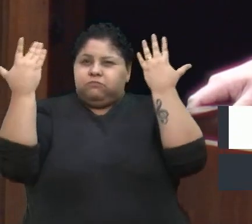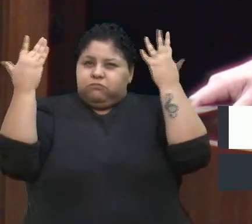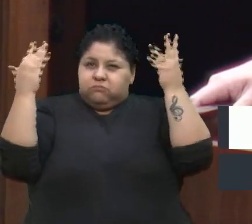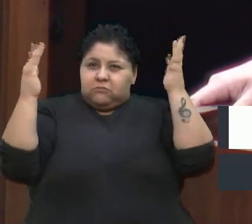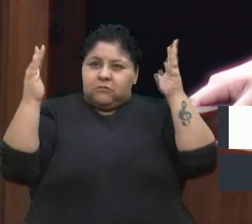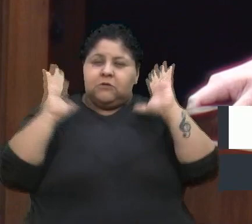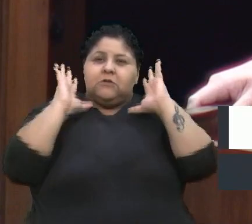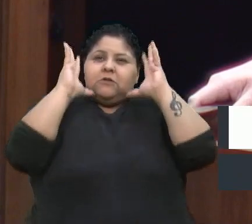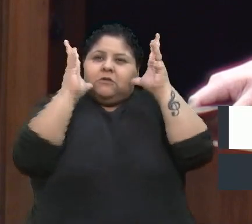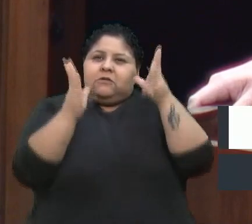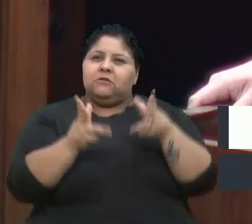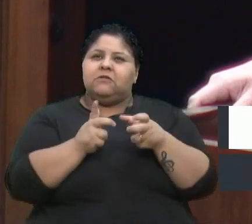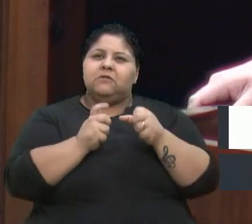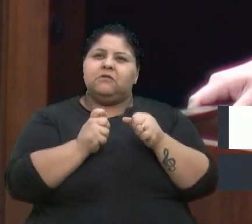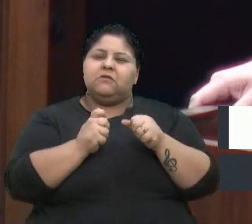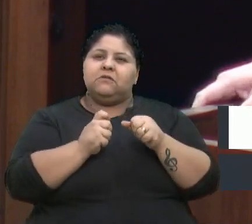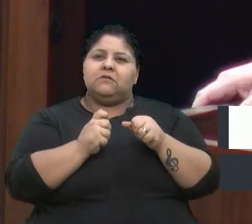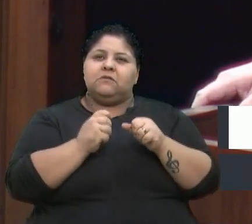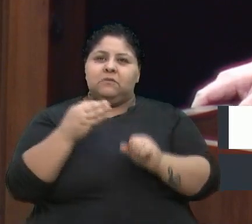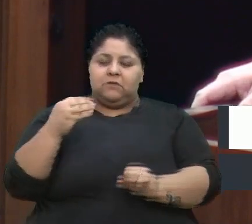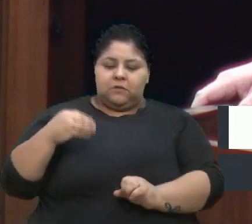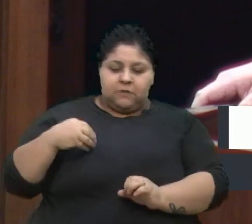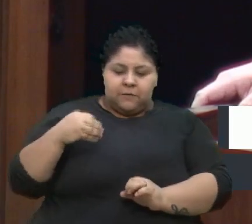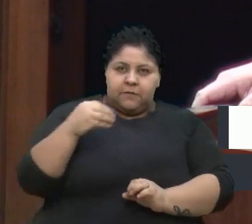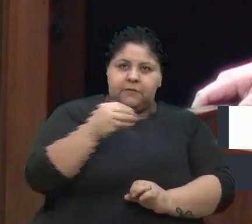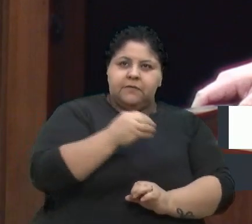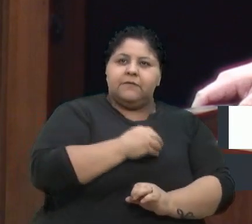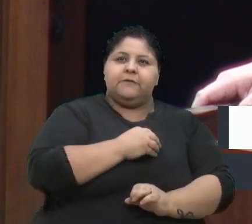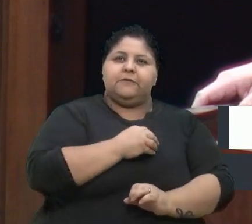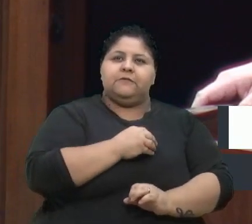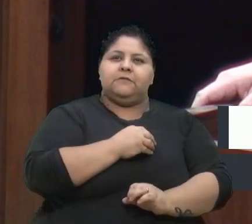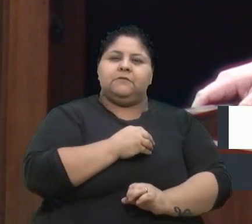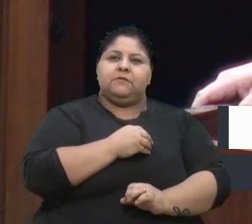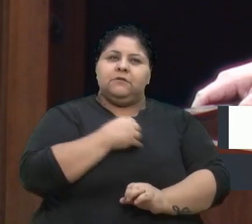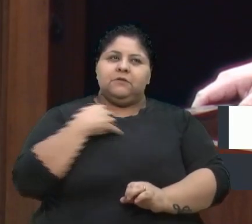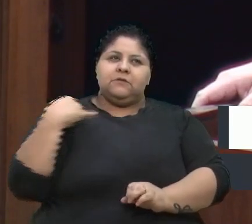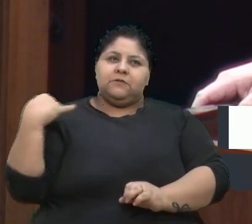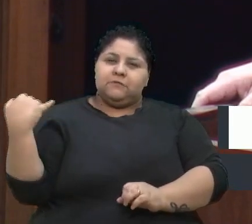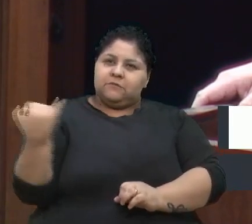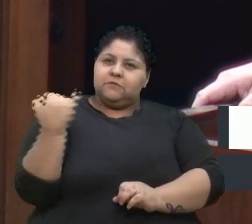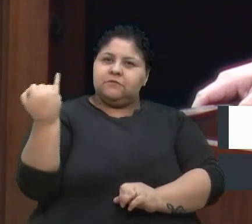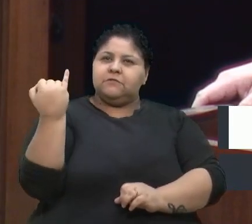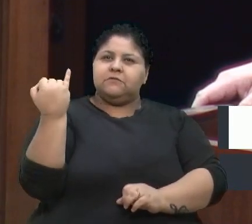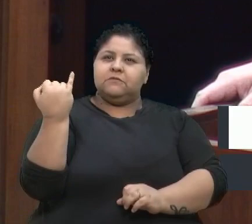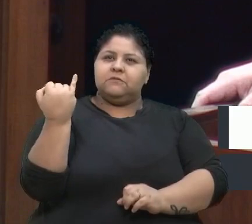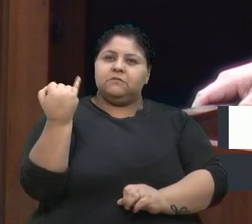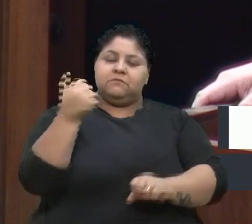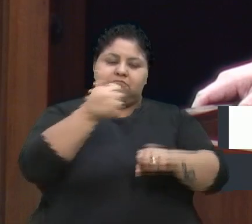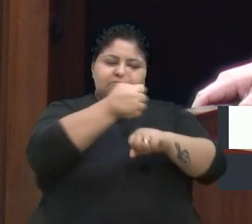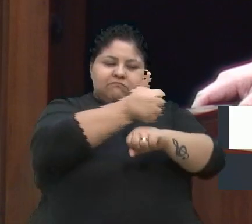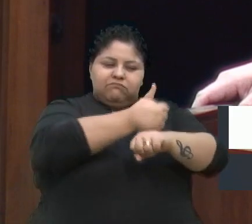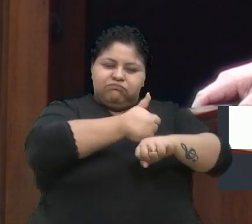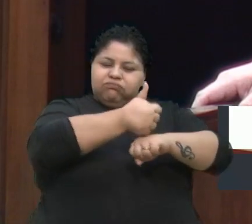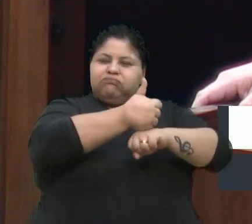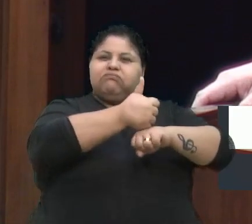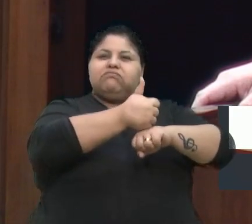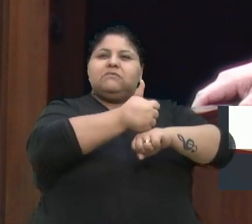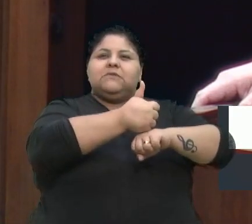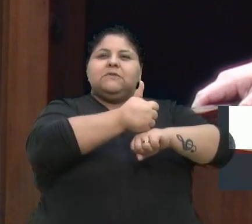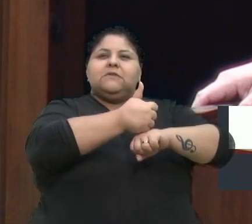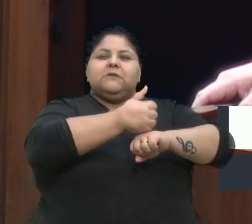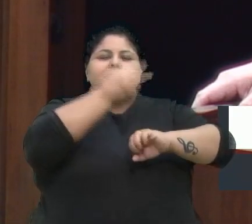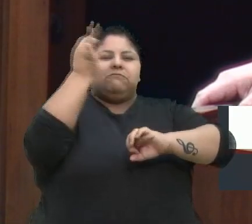a todos os médicos dessa importante profissão, é uma